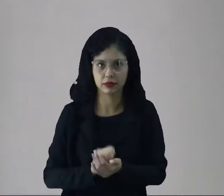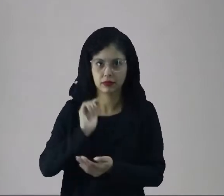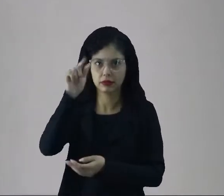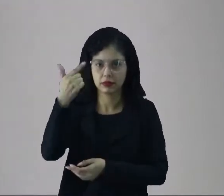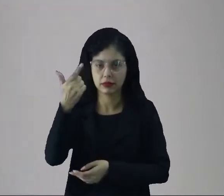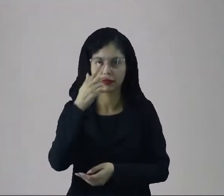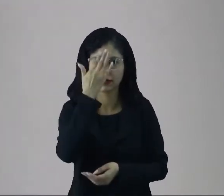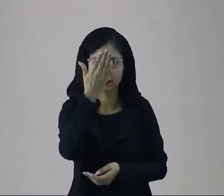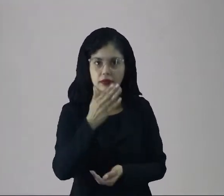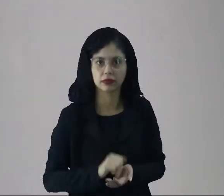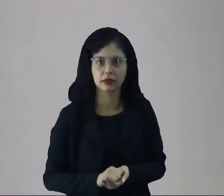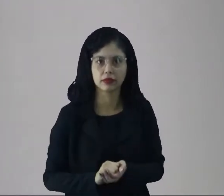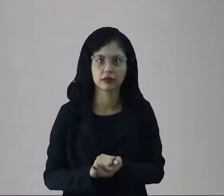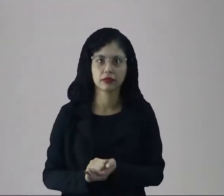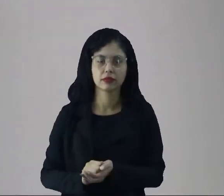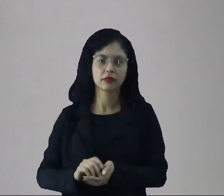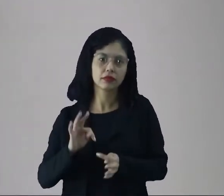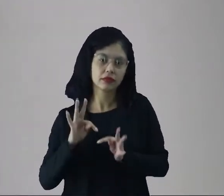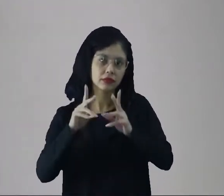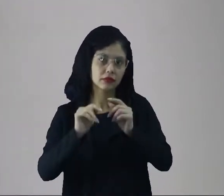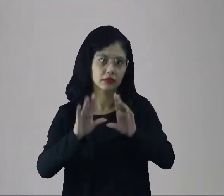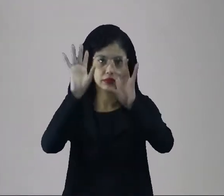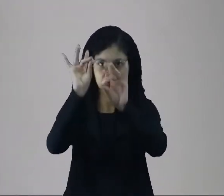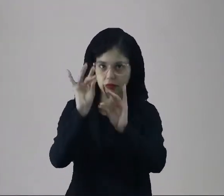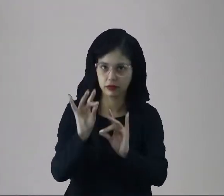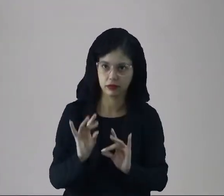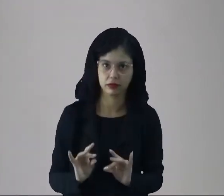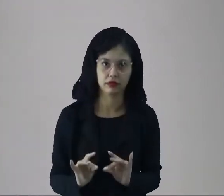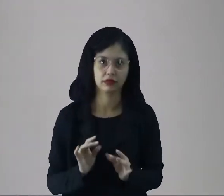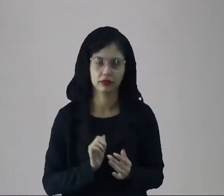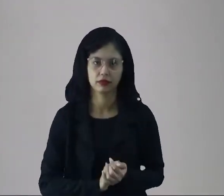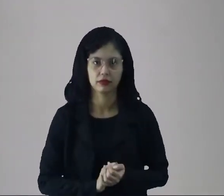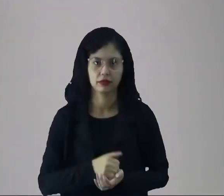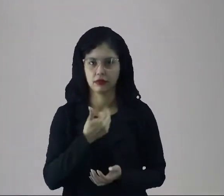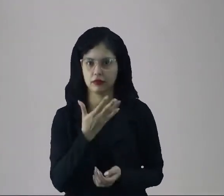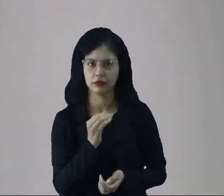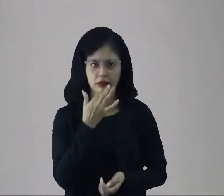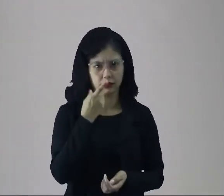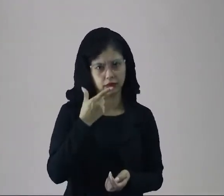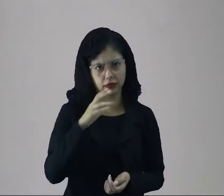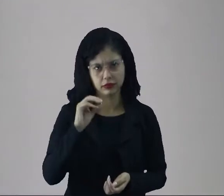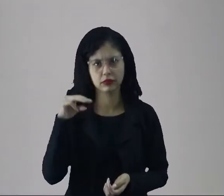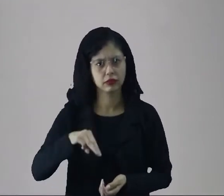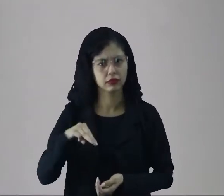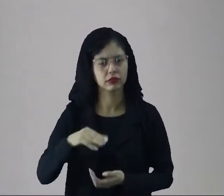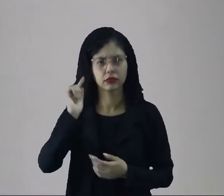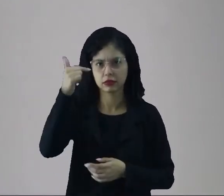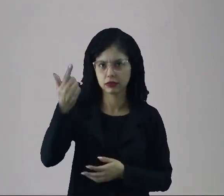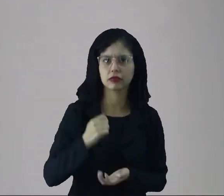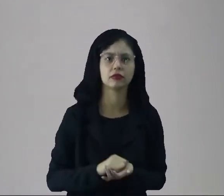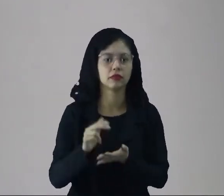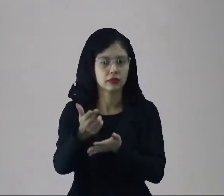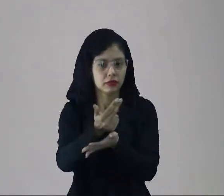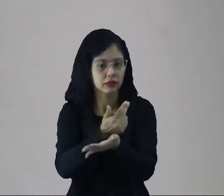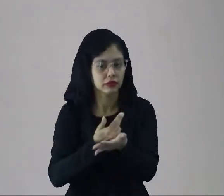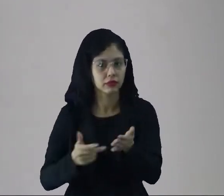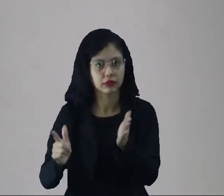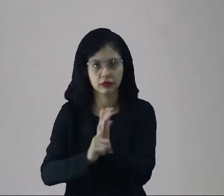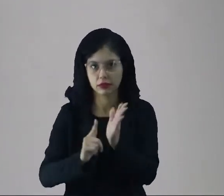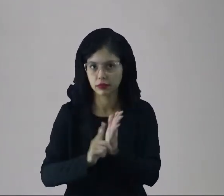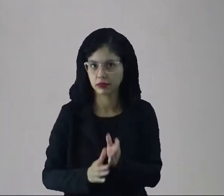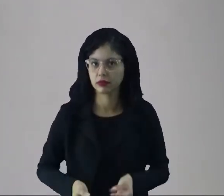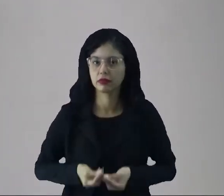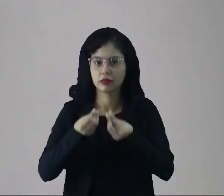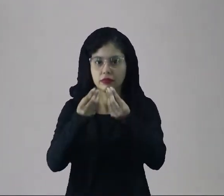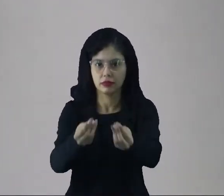e lá na frente tem uma torre e aí a minha casa fica uns 10 a 20 metros depois, mas você vai desenhando tudo isso no